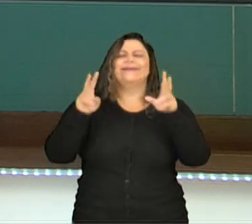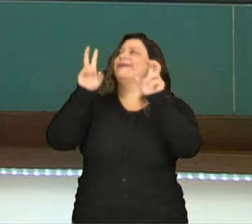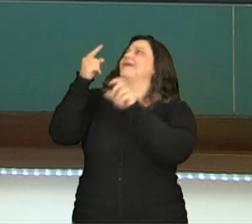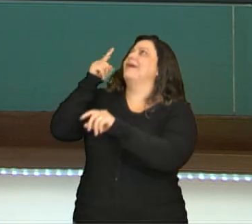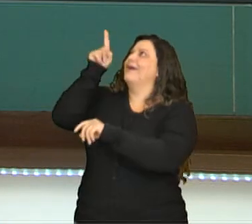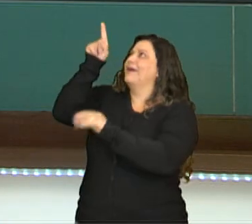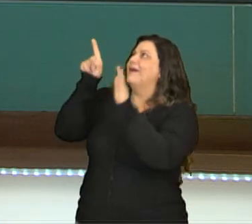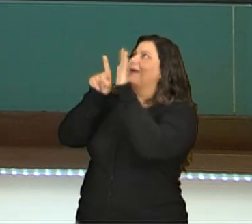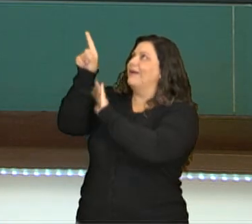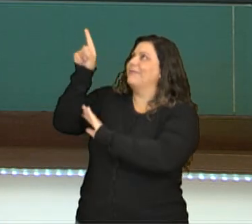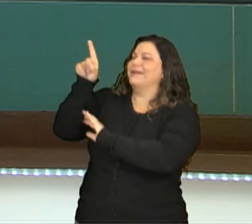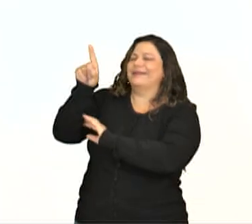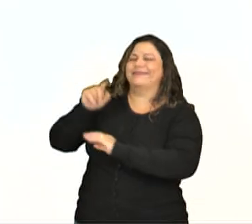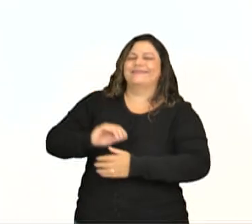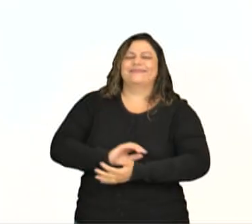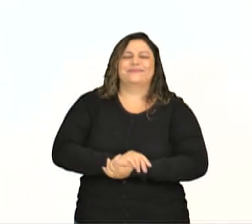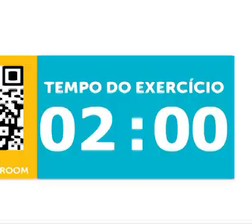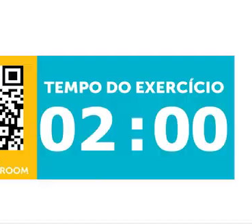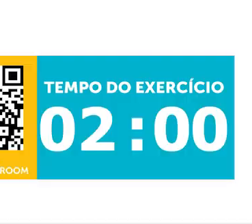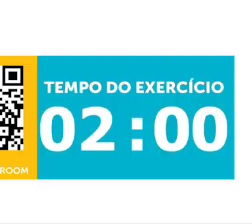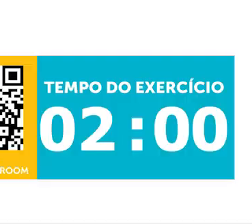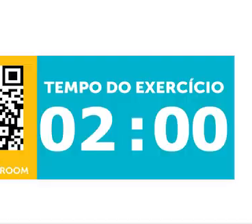que daqui a pouco eu mostro uma resposta.